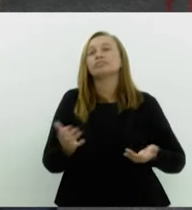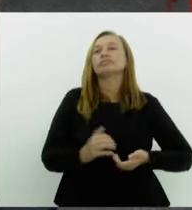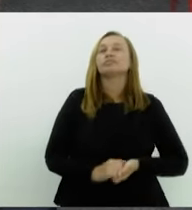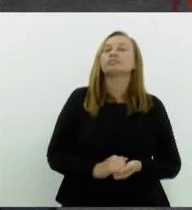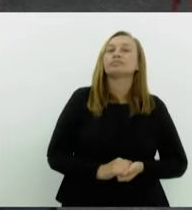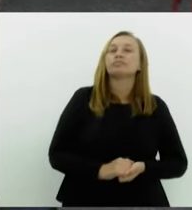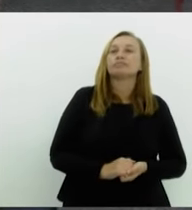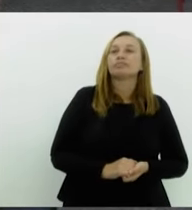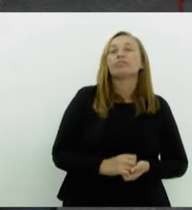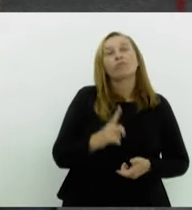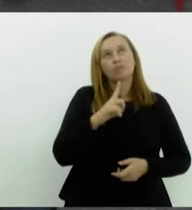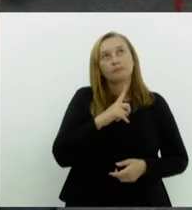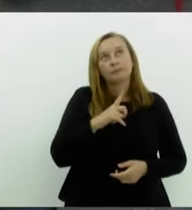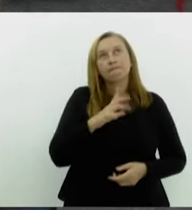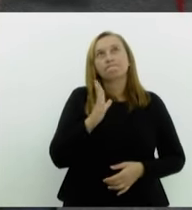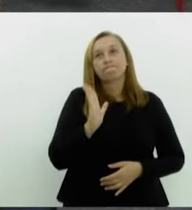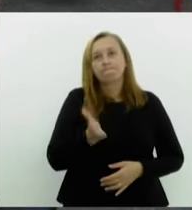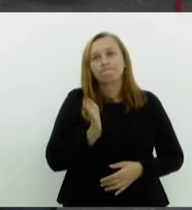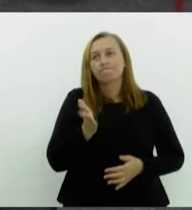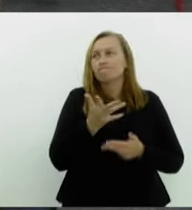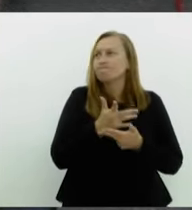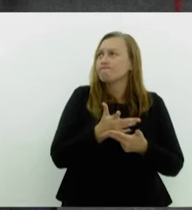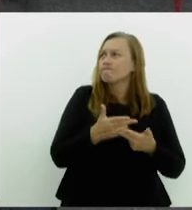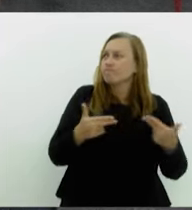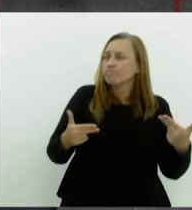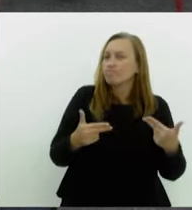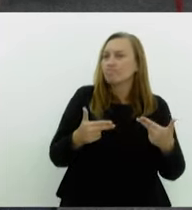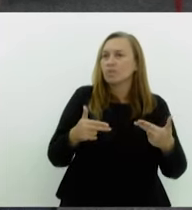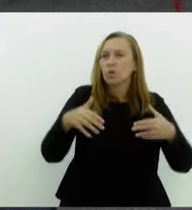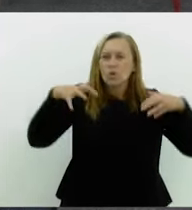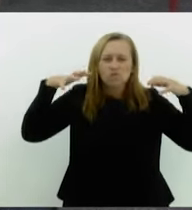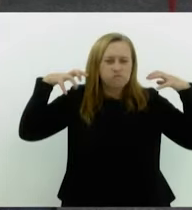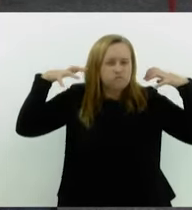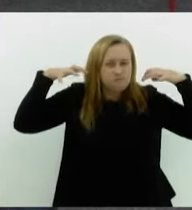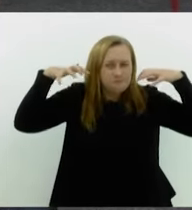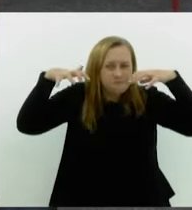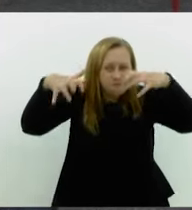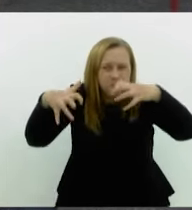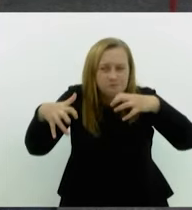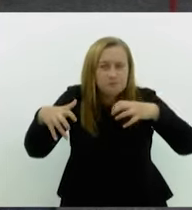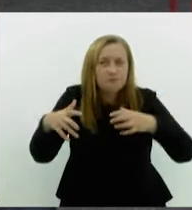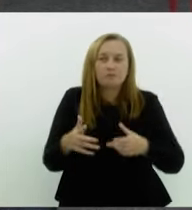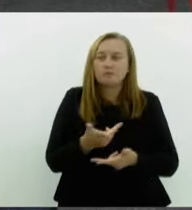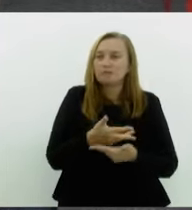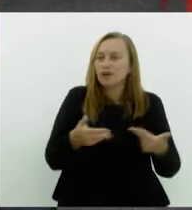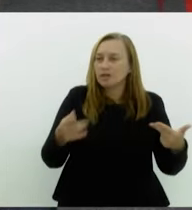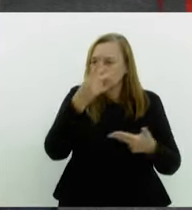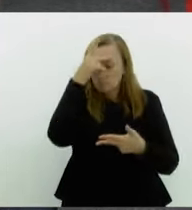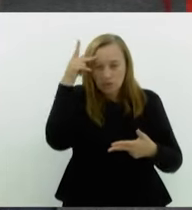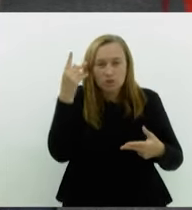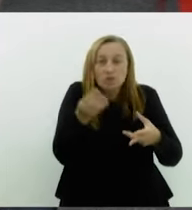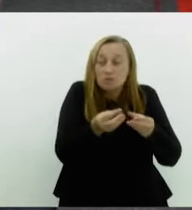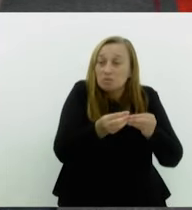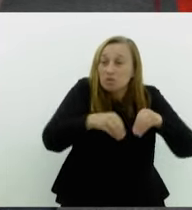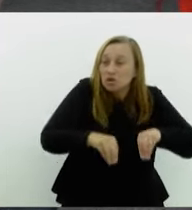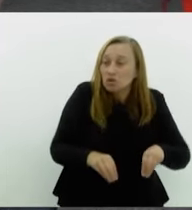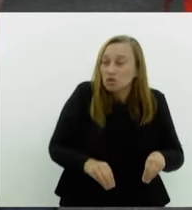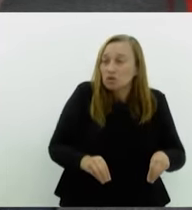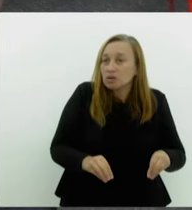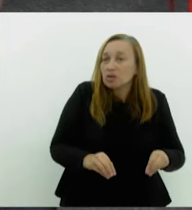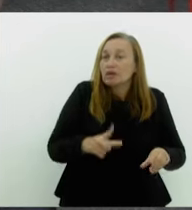gente teve aí já diversas enchentes, muitas vítimas, precisando ter um olhar